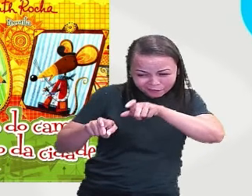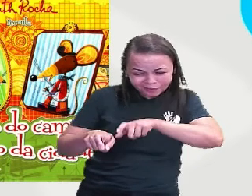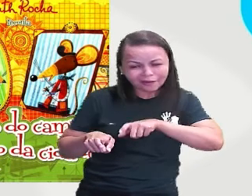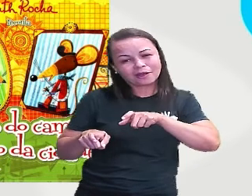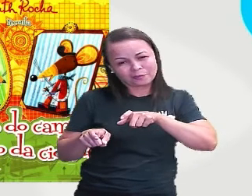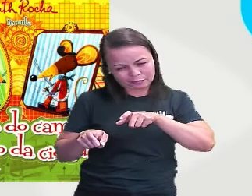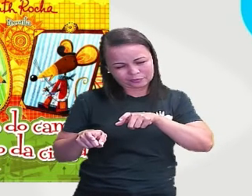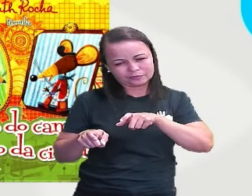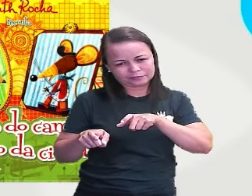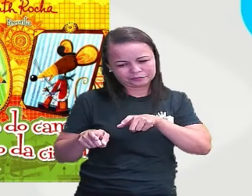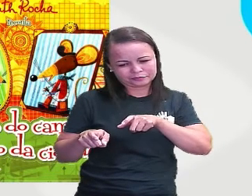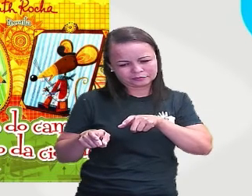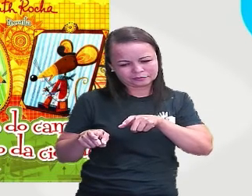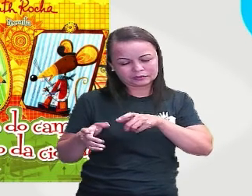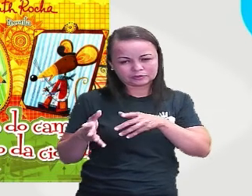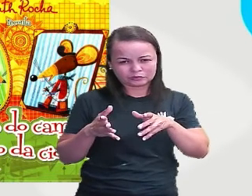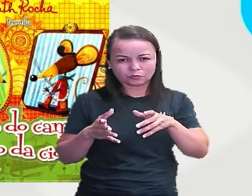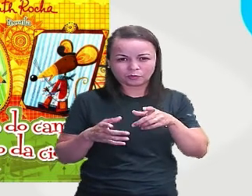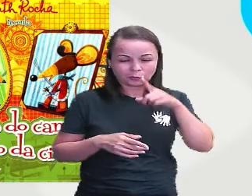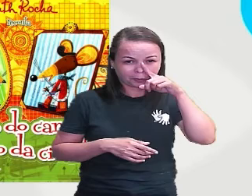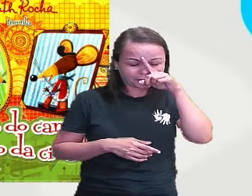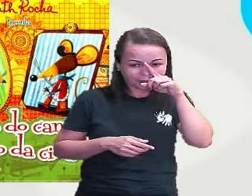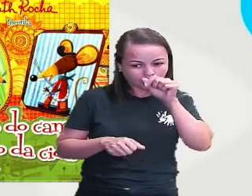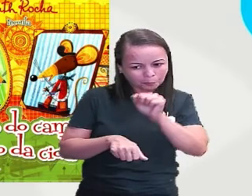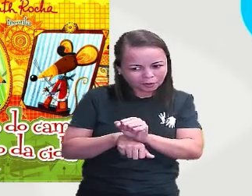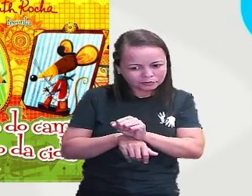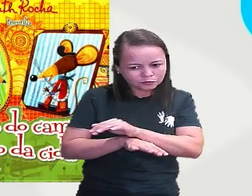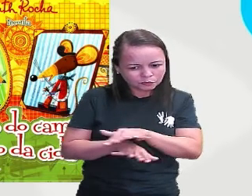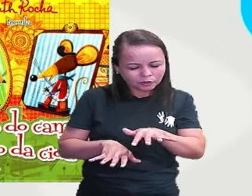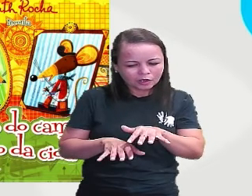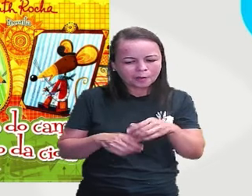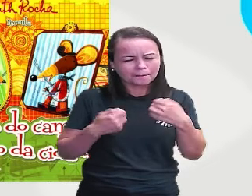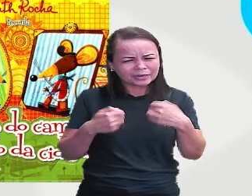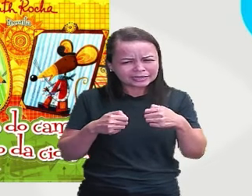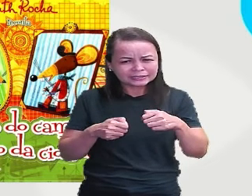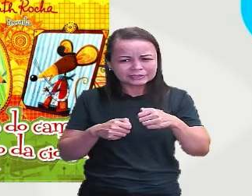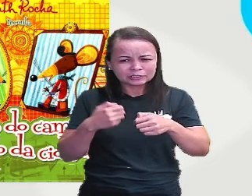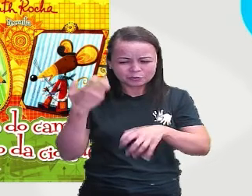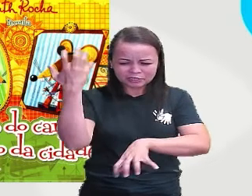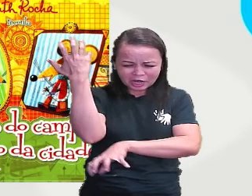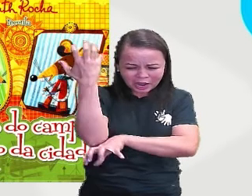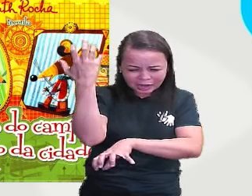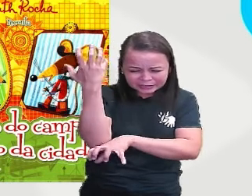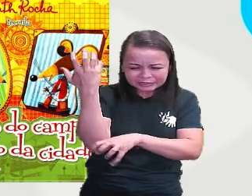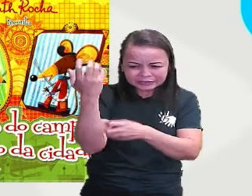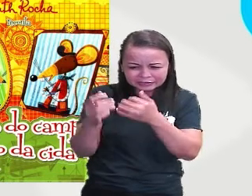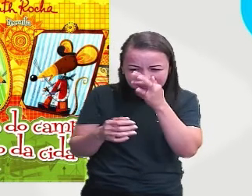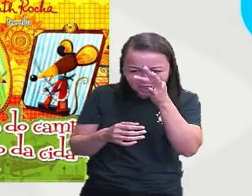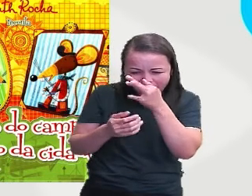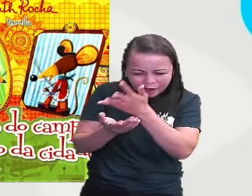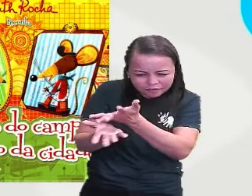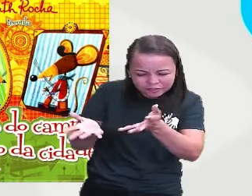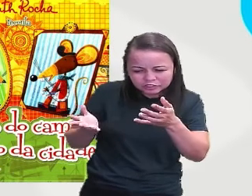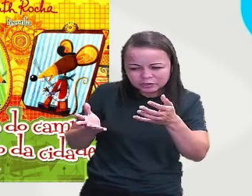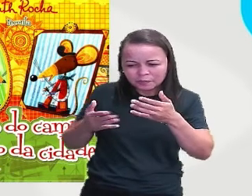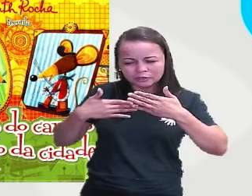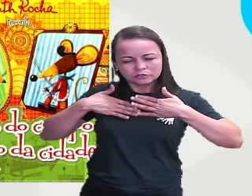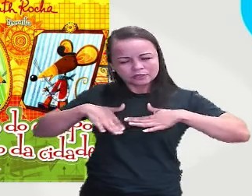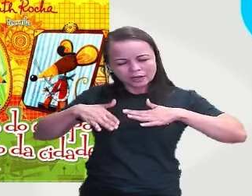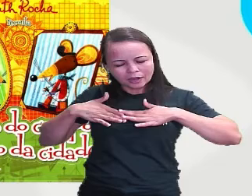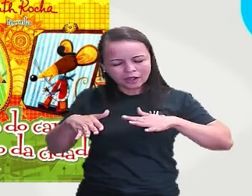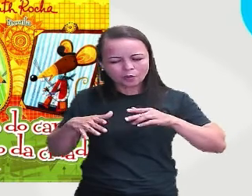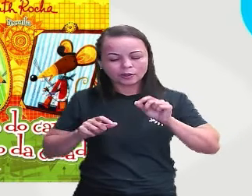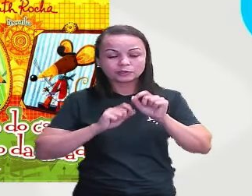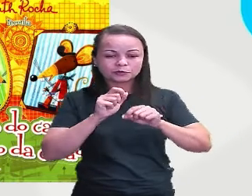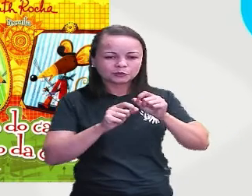disse o rato do campo quando o perigo passou, né? Prefiro minhas raízes e ervas na calma às suas comidas gostosas com todo